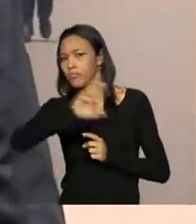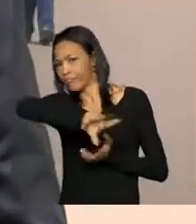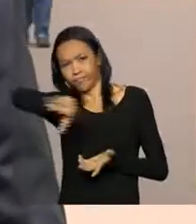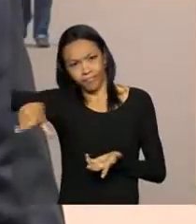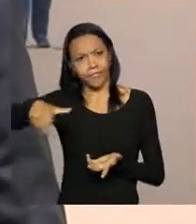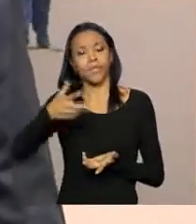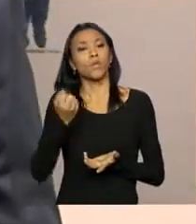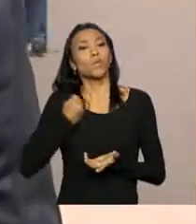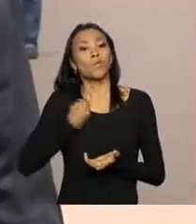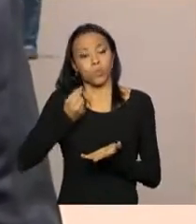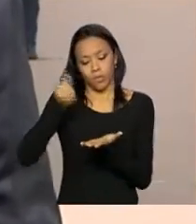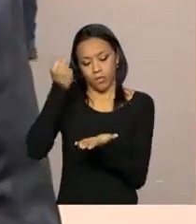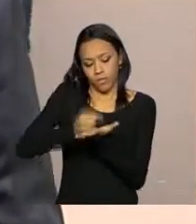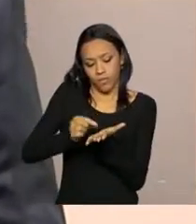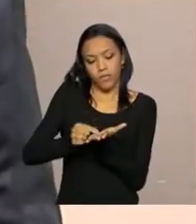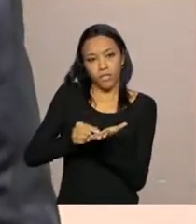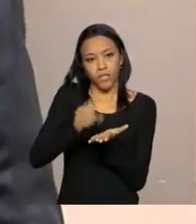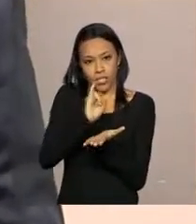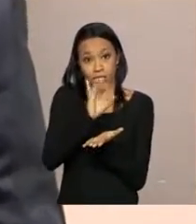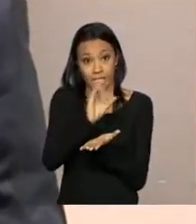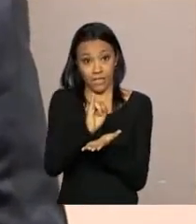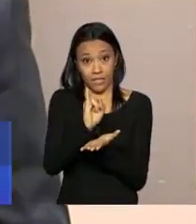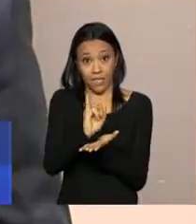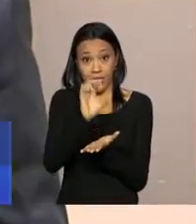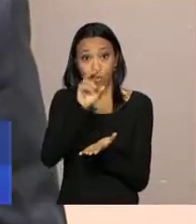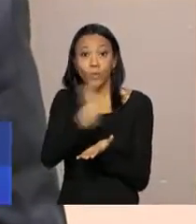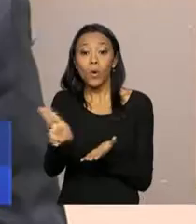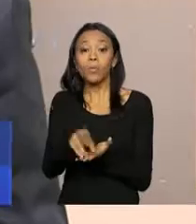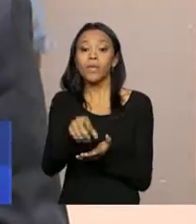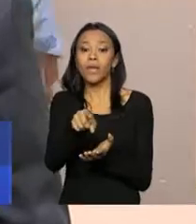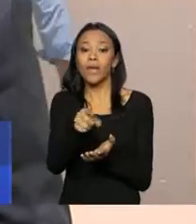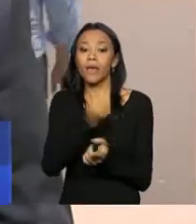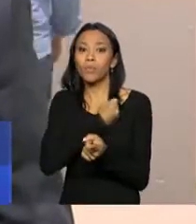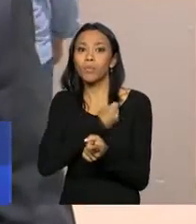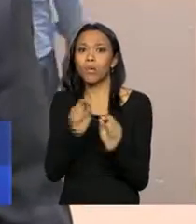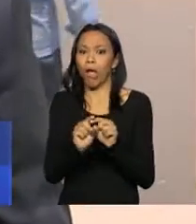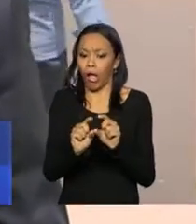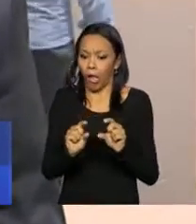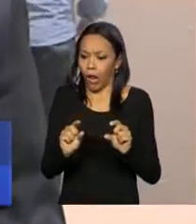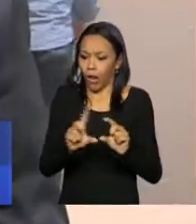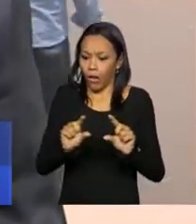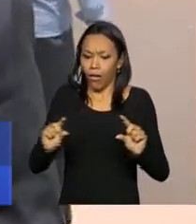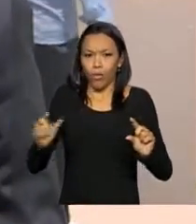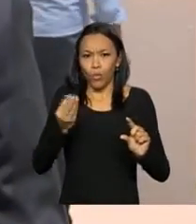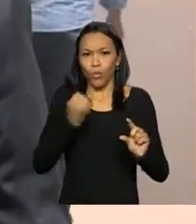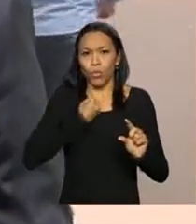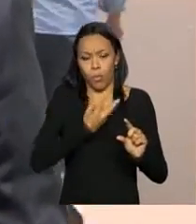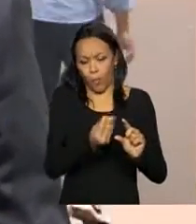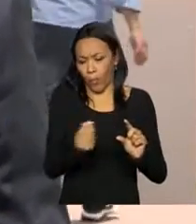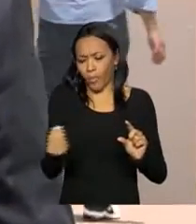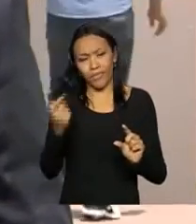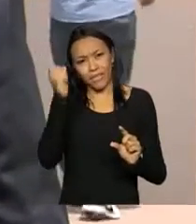identificação internacional do telefone móvel, conhecido como IMEI. Um número grande e difícil de ser decorado. Agora ficou